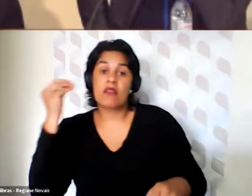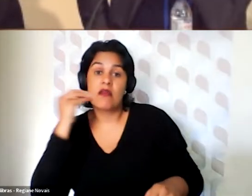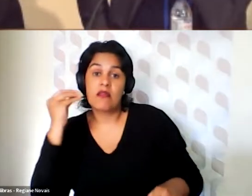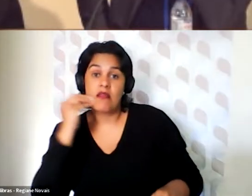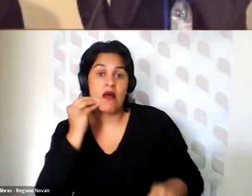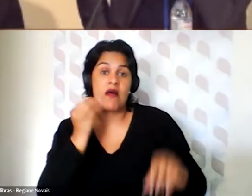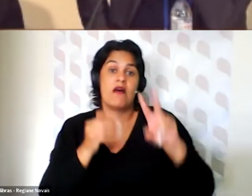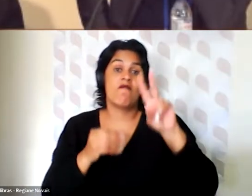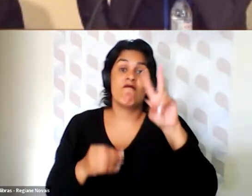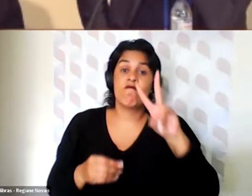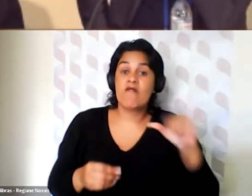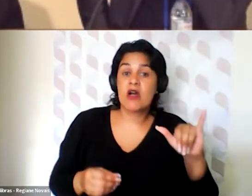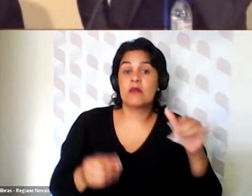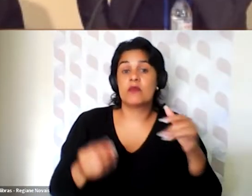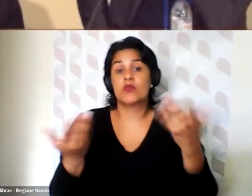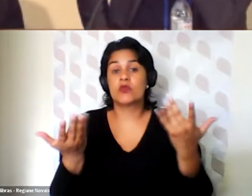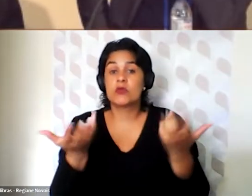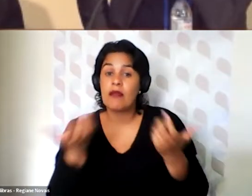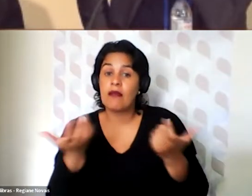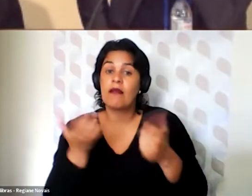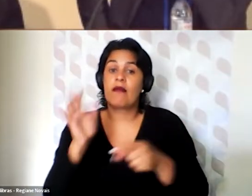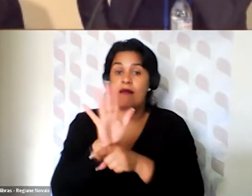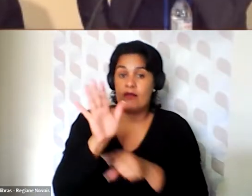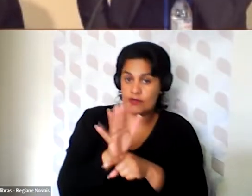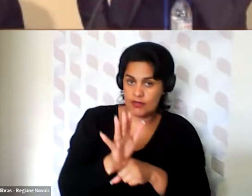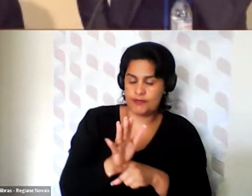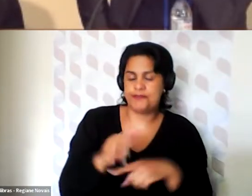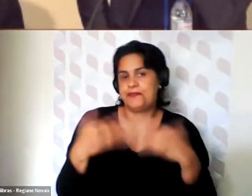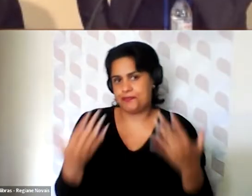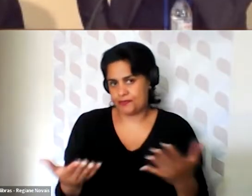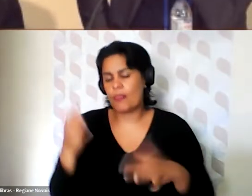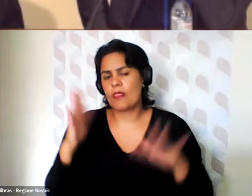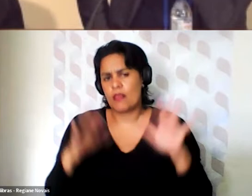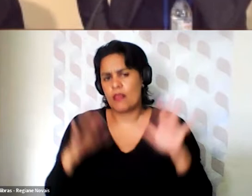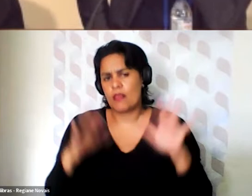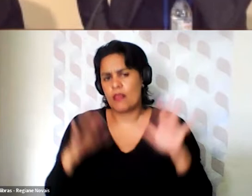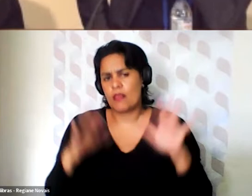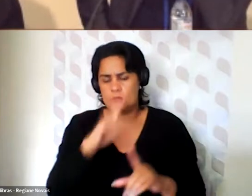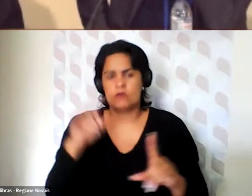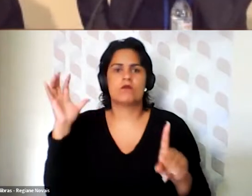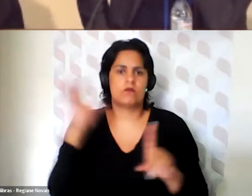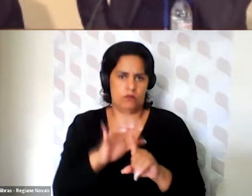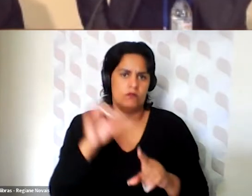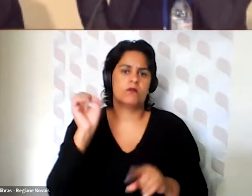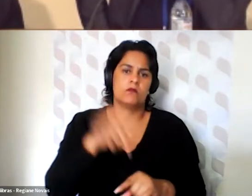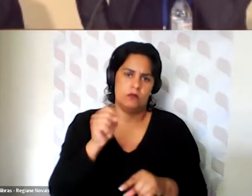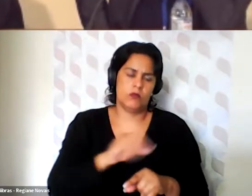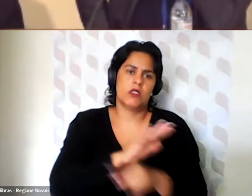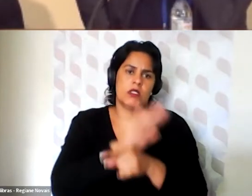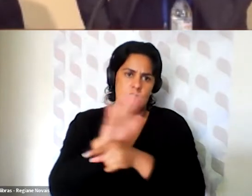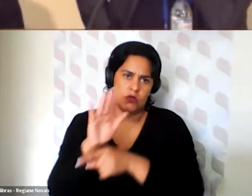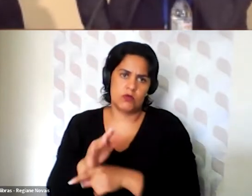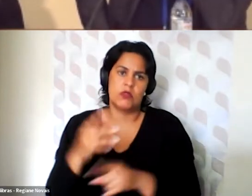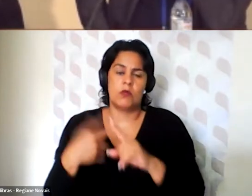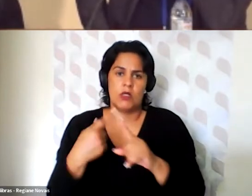desenvolvimento tiver menos de X% das importações daquele país, esse país em desenvolvimento não vai ser atingido por essa salvaguarda, vai poder continuar exportando. Isso é um